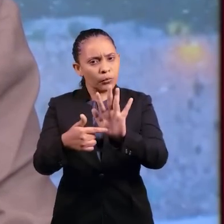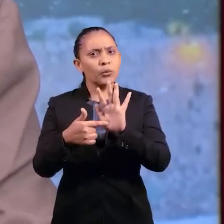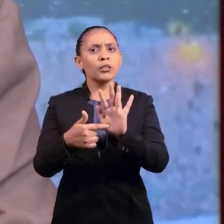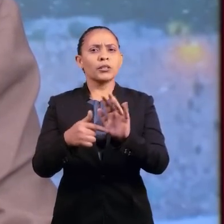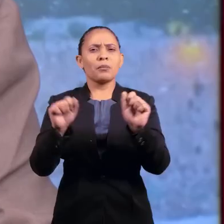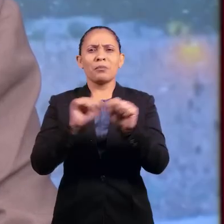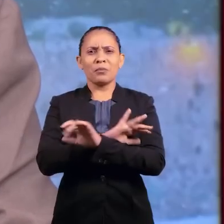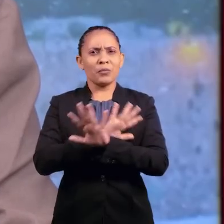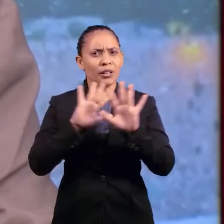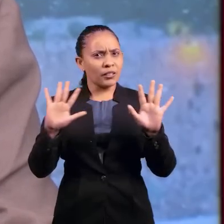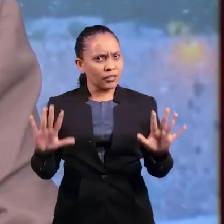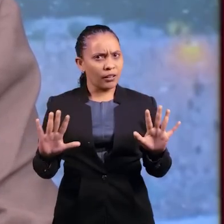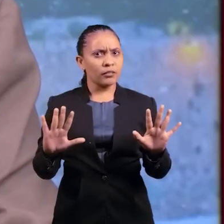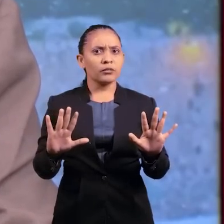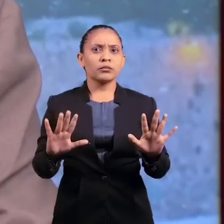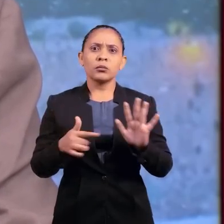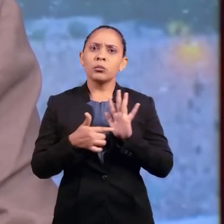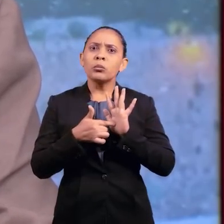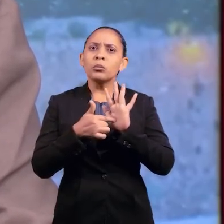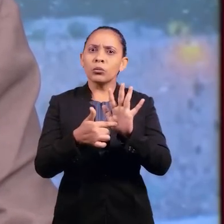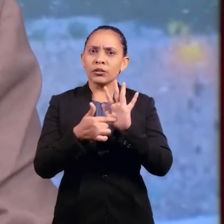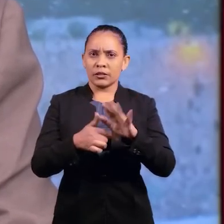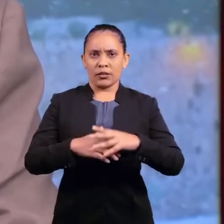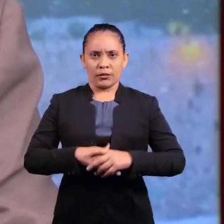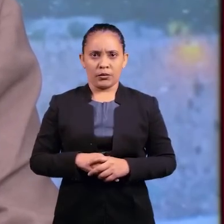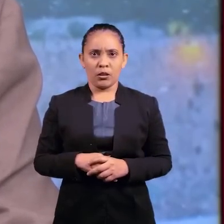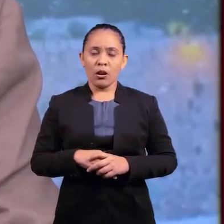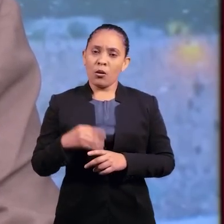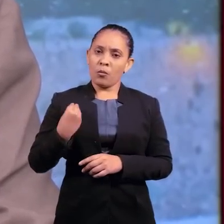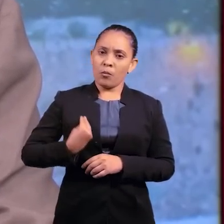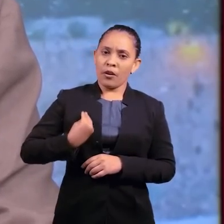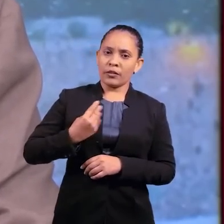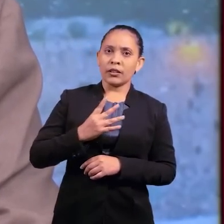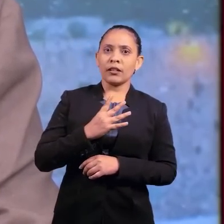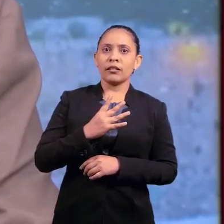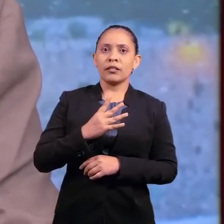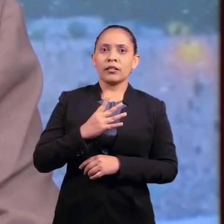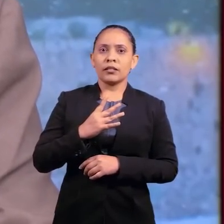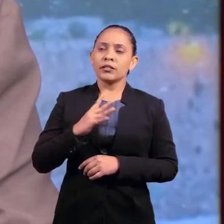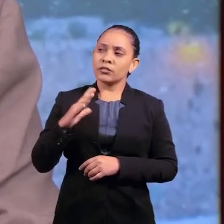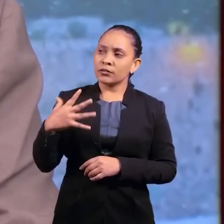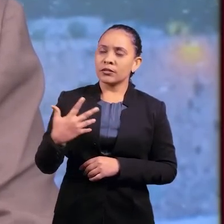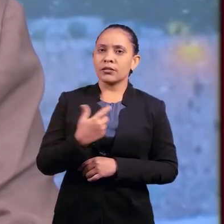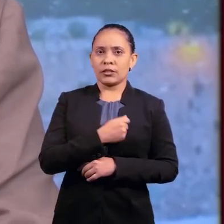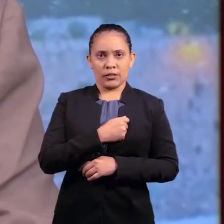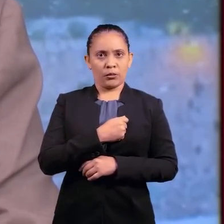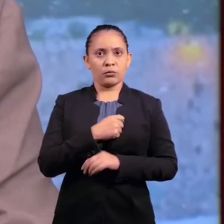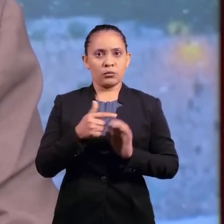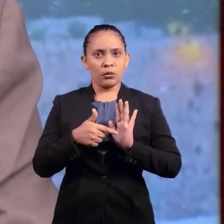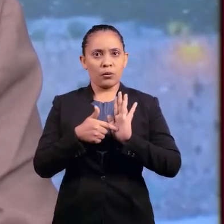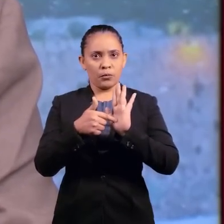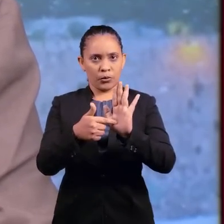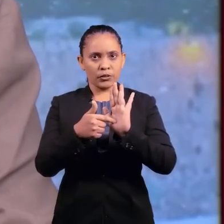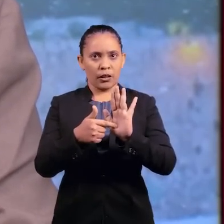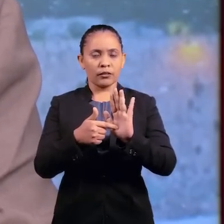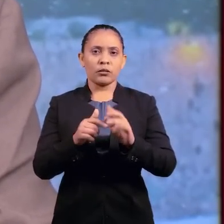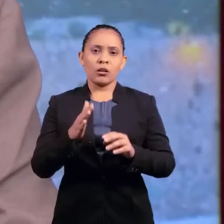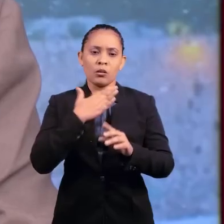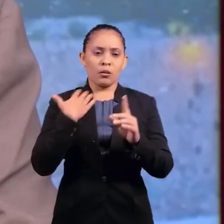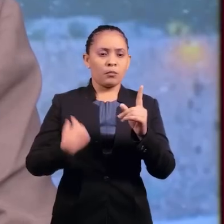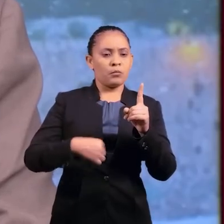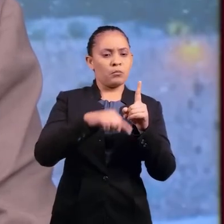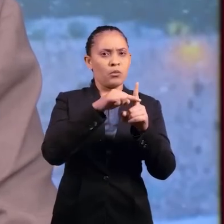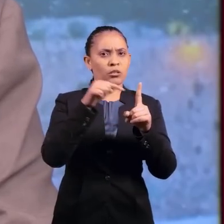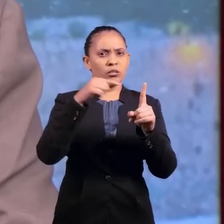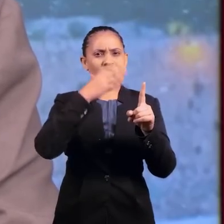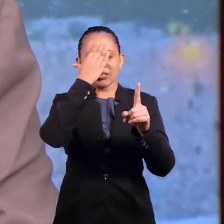ministério dele como homem encerra, mas não como a vida de cada um de nós, né? Como a vida natural do homem, simplesmente uma